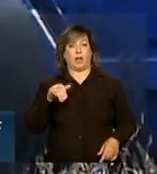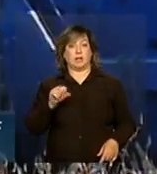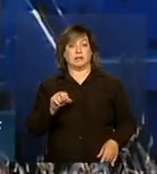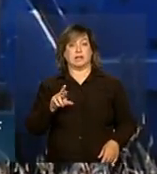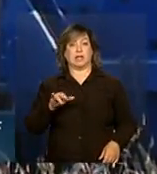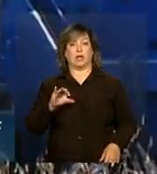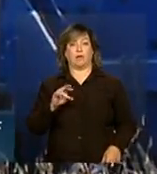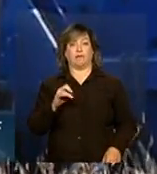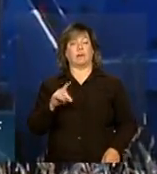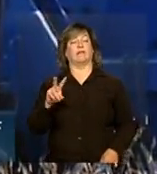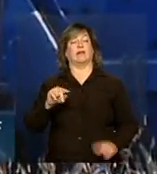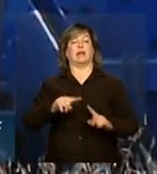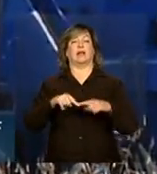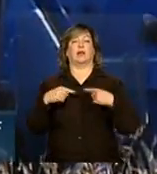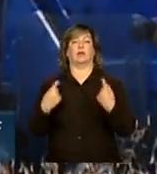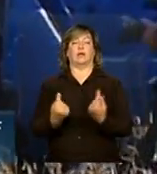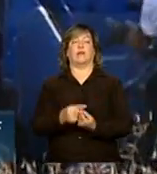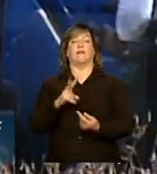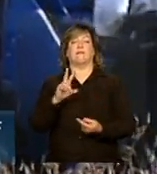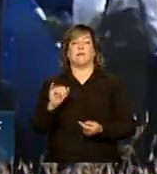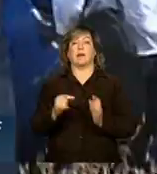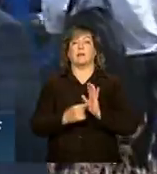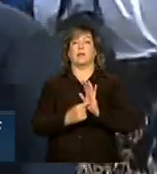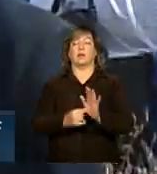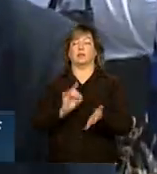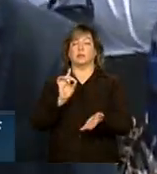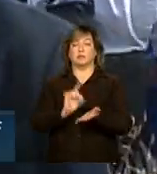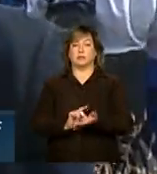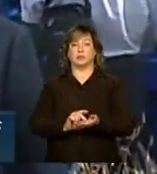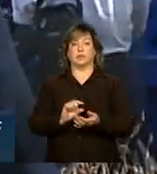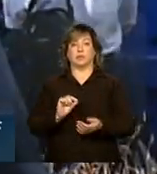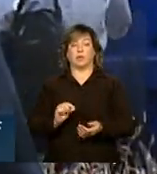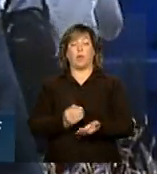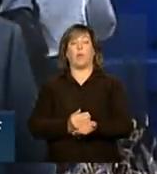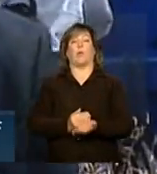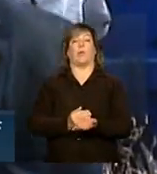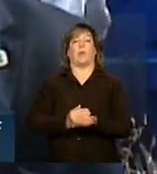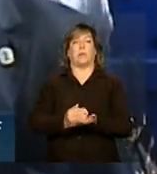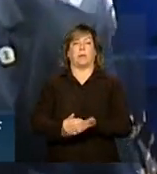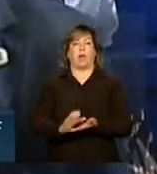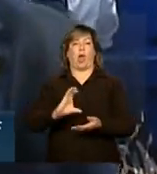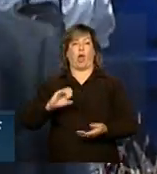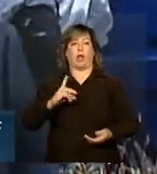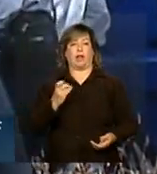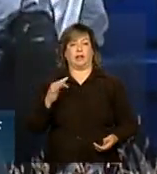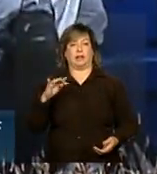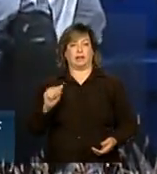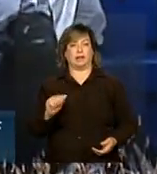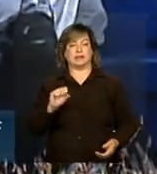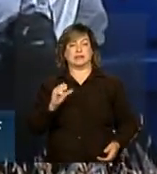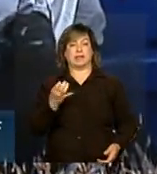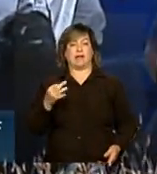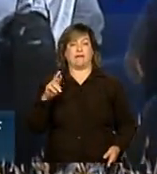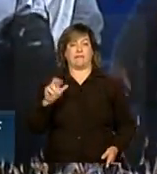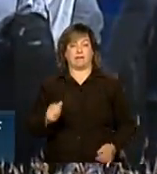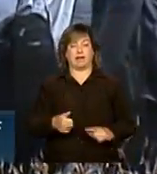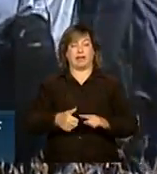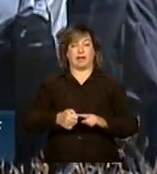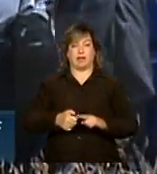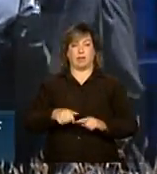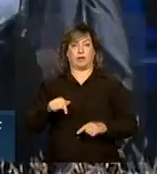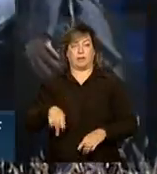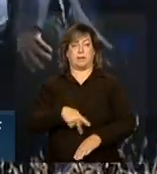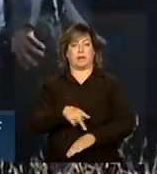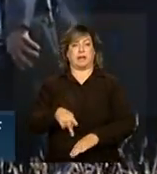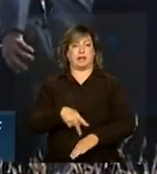evento que vai marcar oficialmente o início da colheita da safra de grãos no país